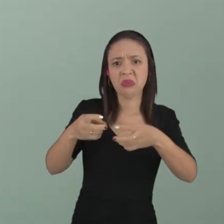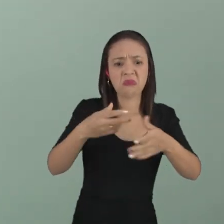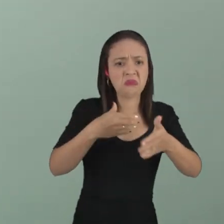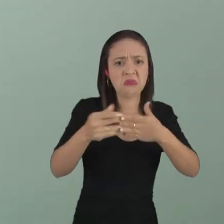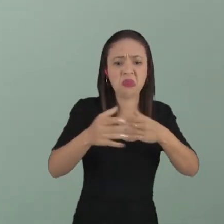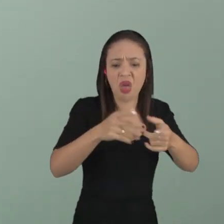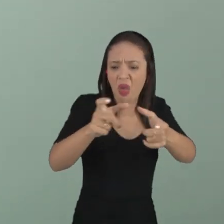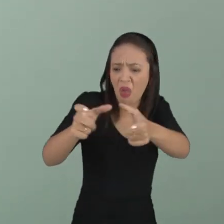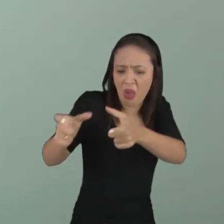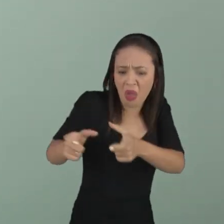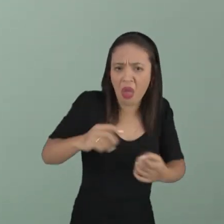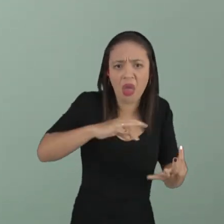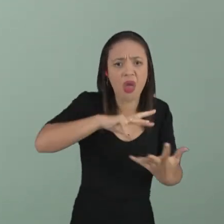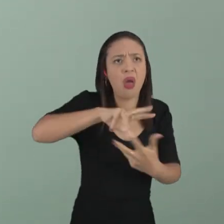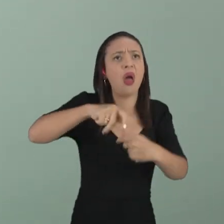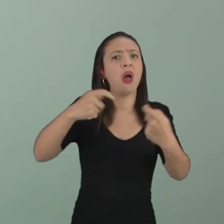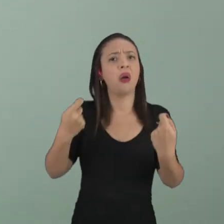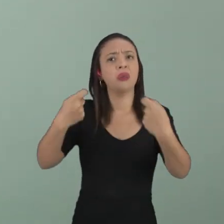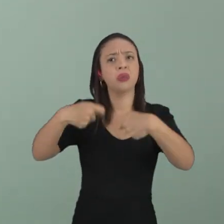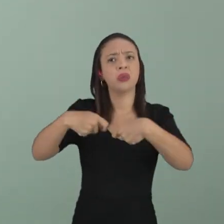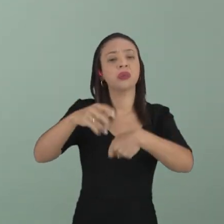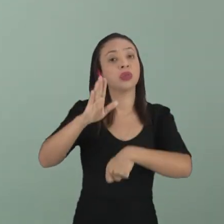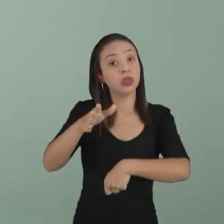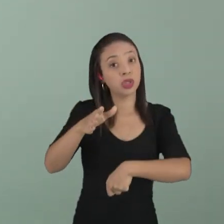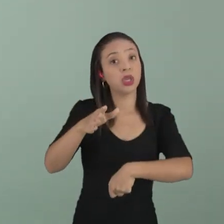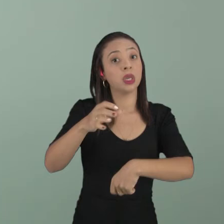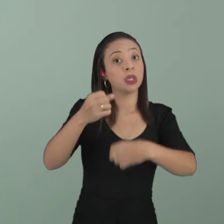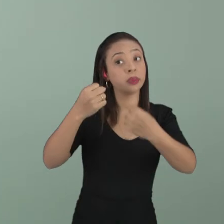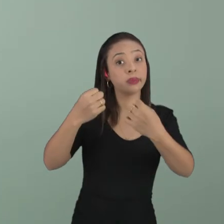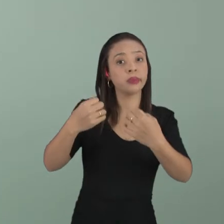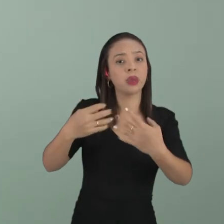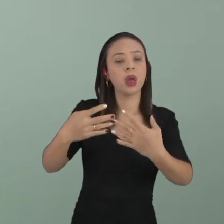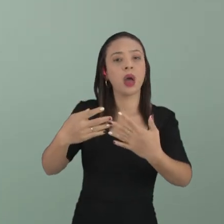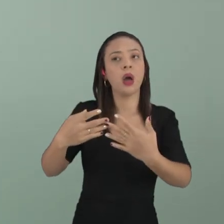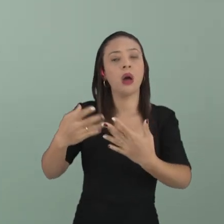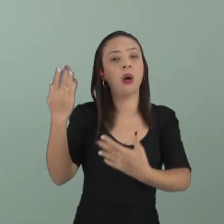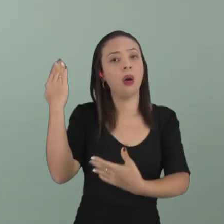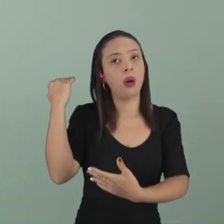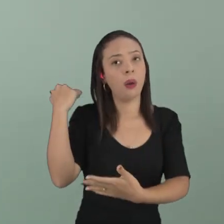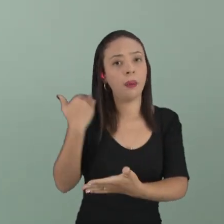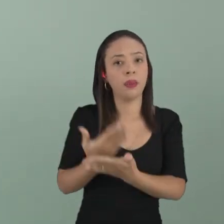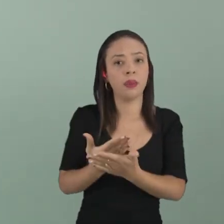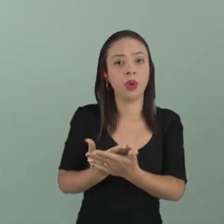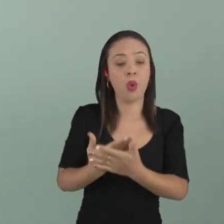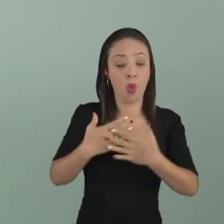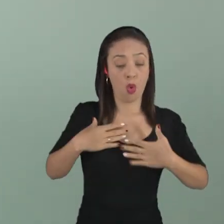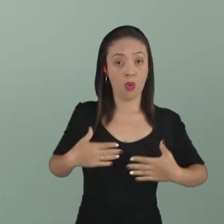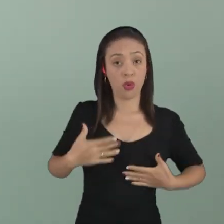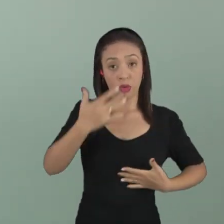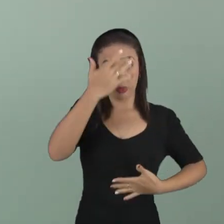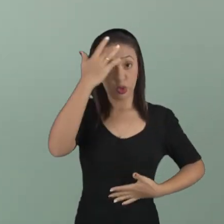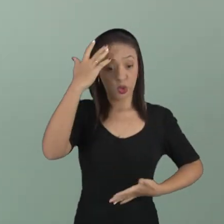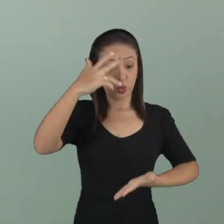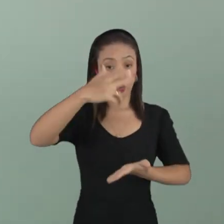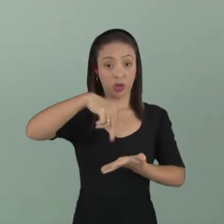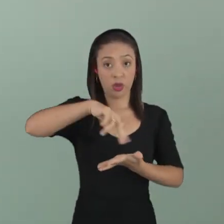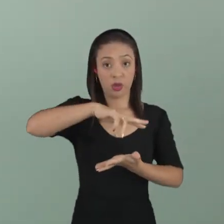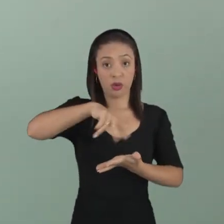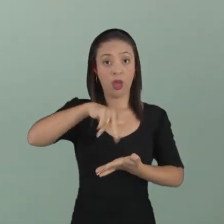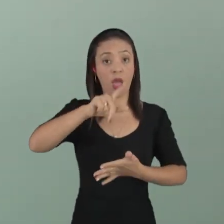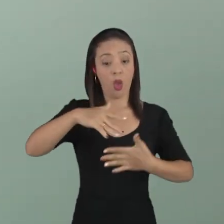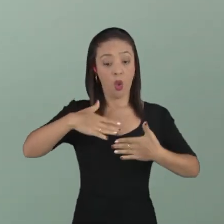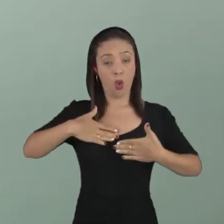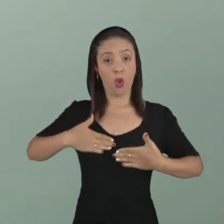em qualquer lugar do mundo. Nós falávamos sobre isso na aula anterior. O corpo do bailarino de dança clássica, ele